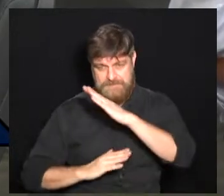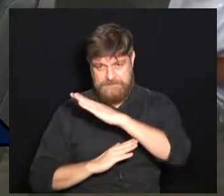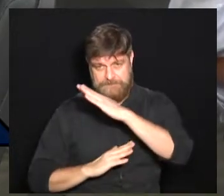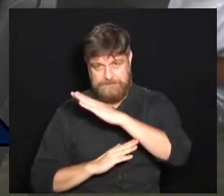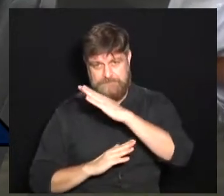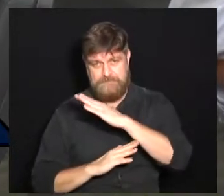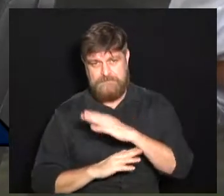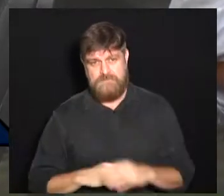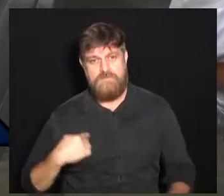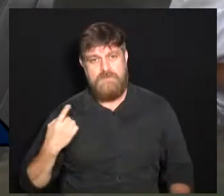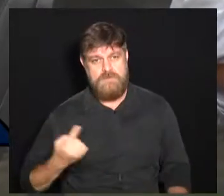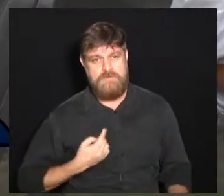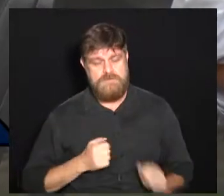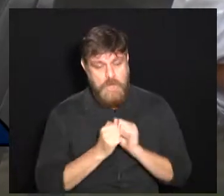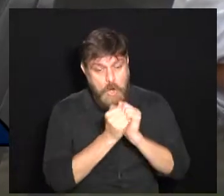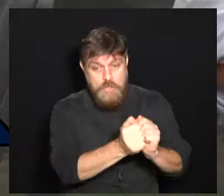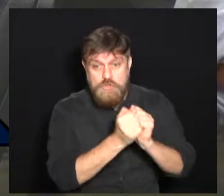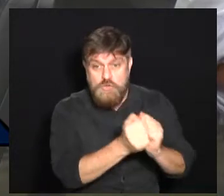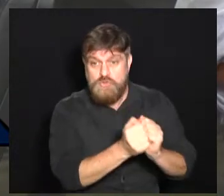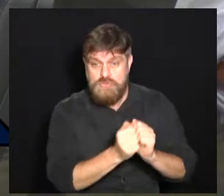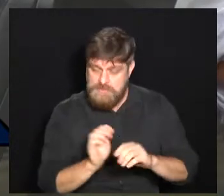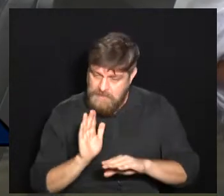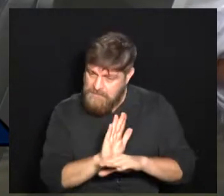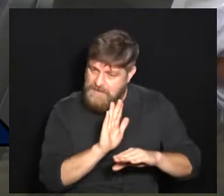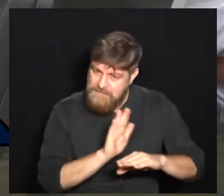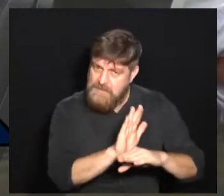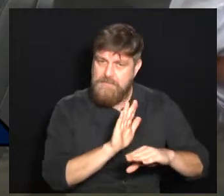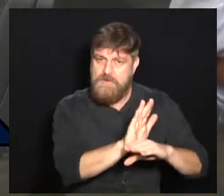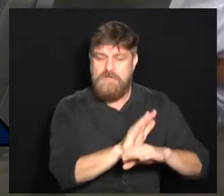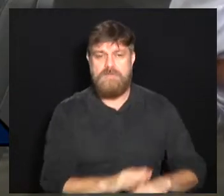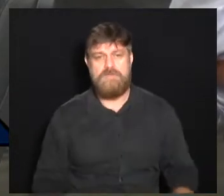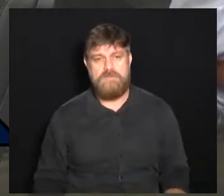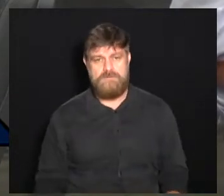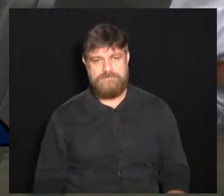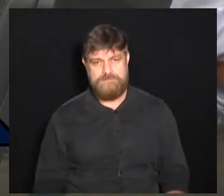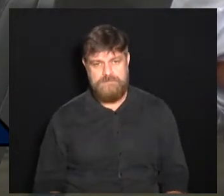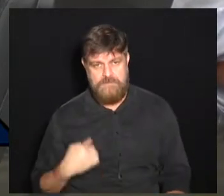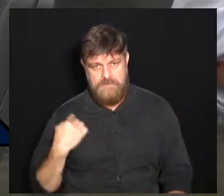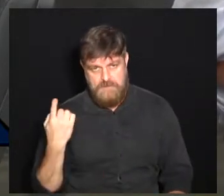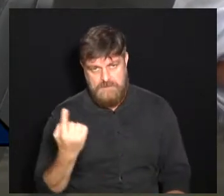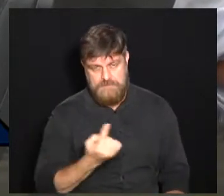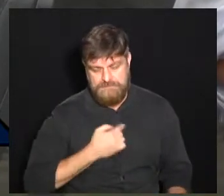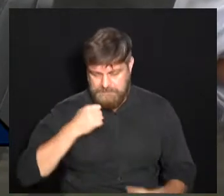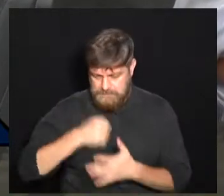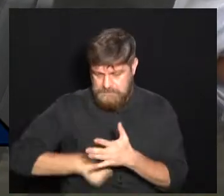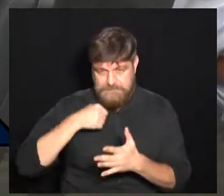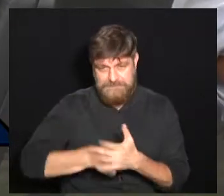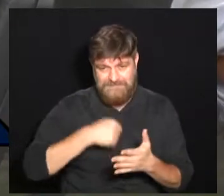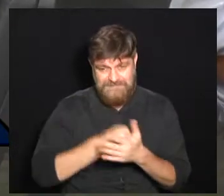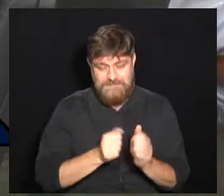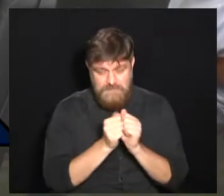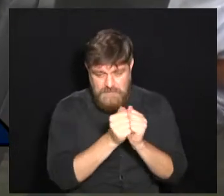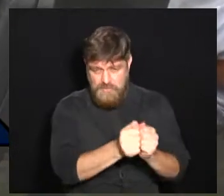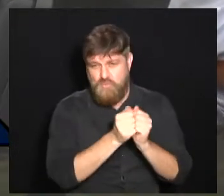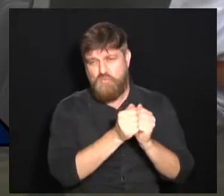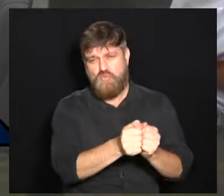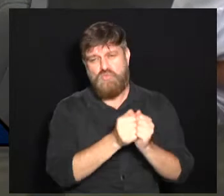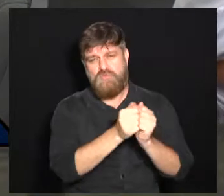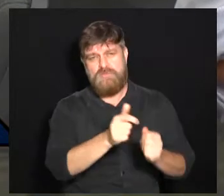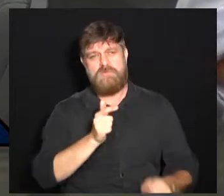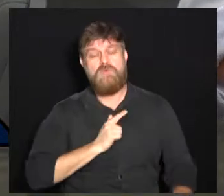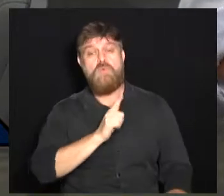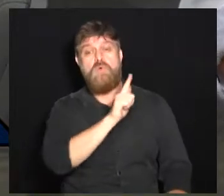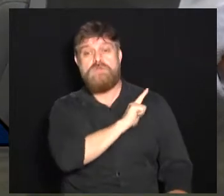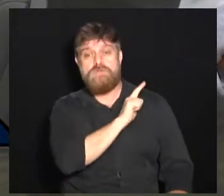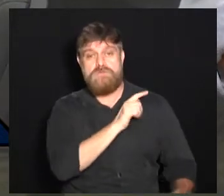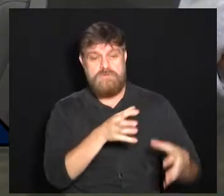de Campinas está com vocês. Ela inteira está com vocês e nós vamos batalhar juntos, sim, com a